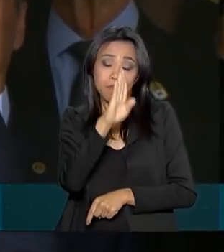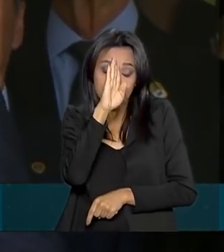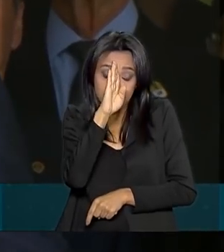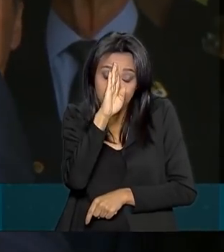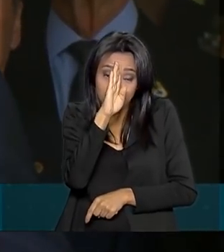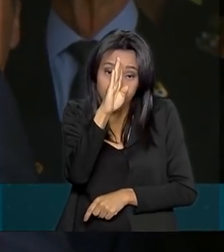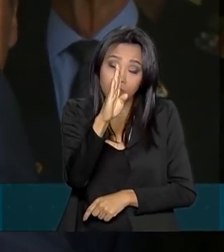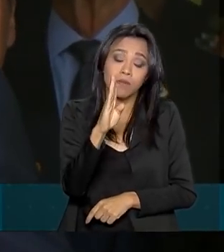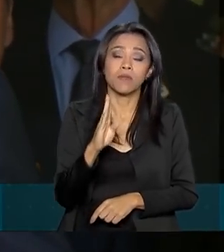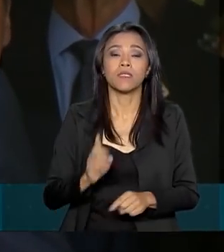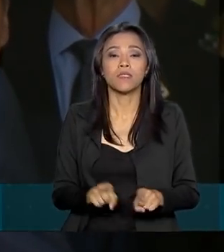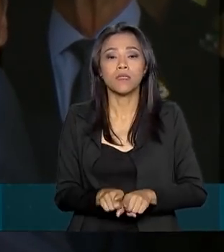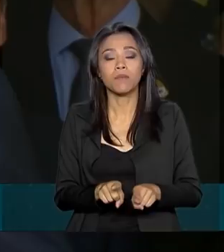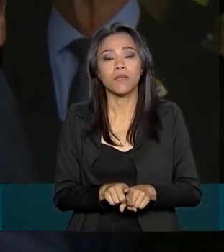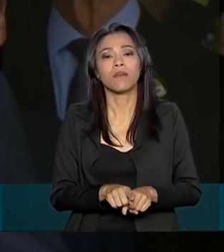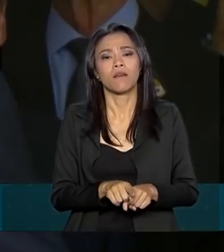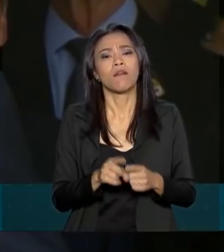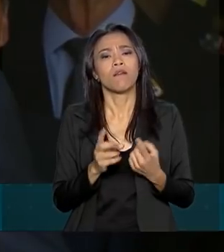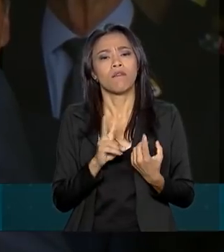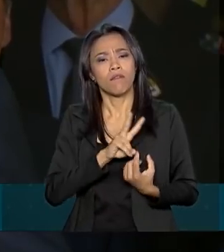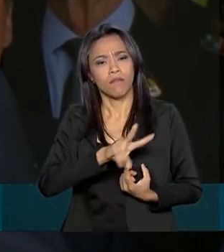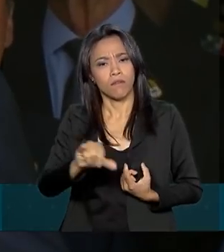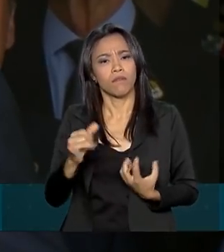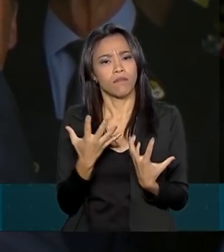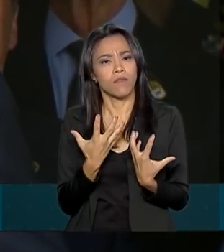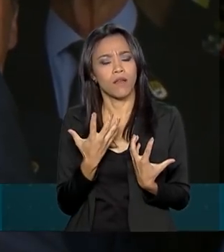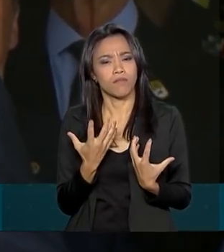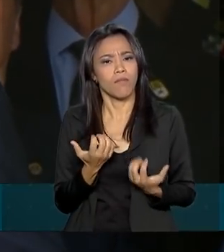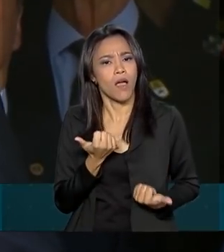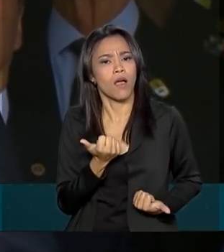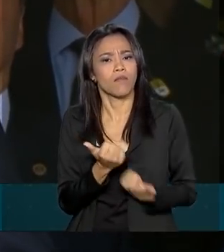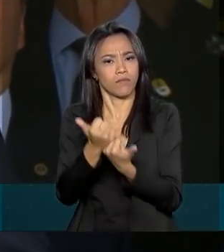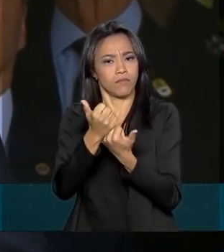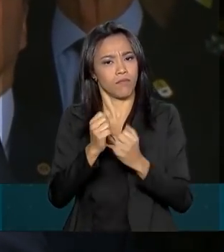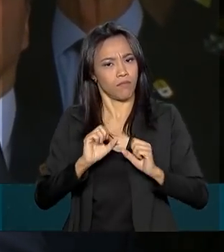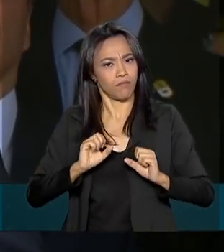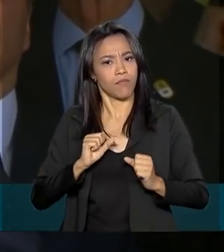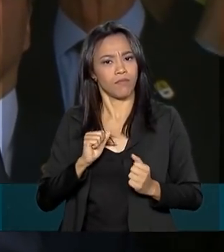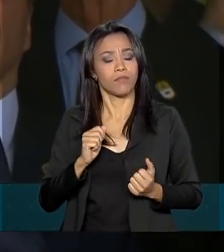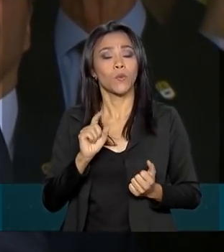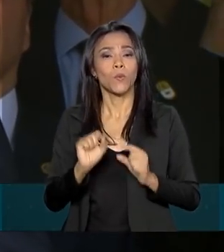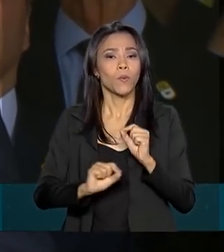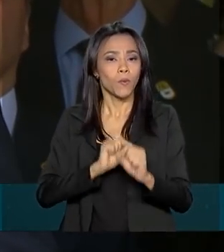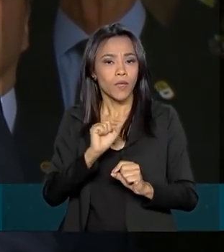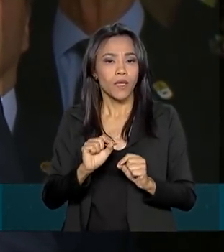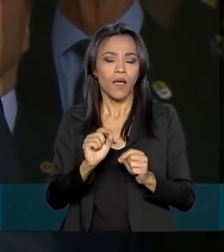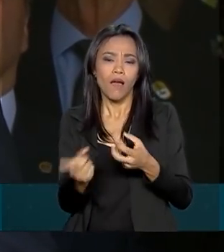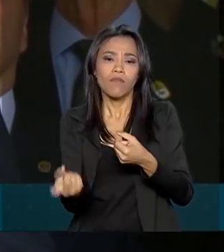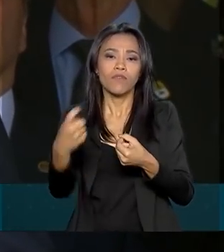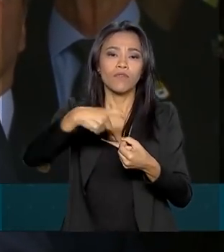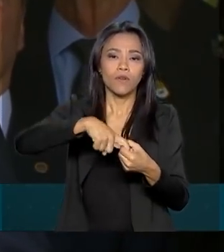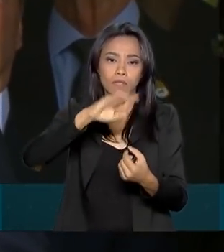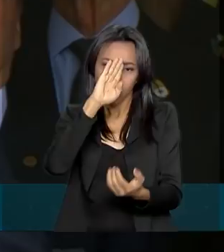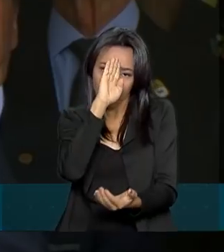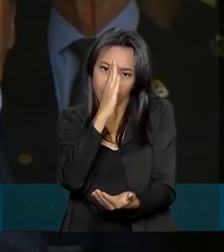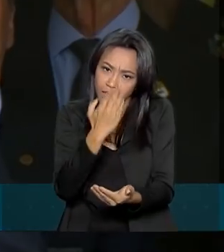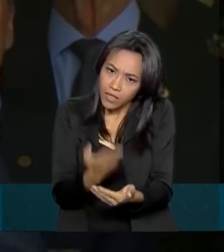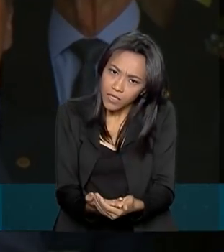principalmente, ajudaremos e muito a resgatar a credibilidade de